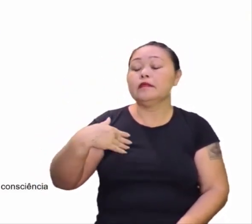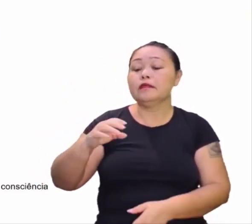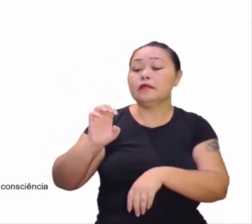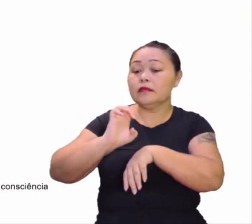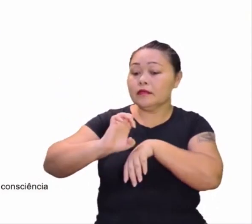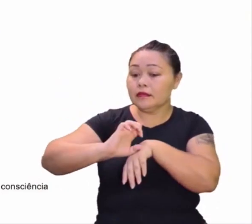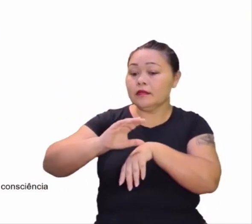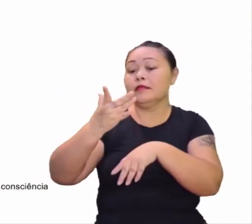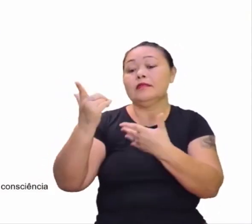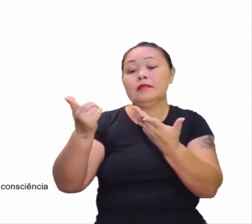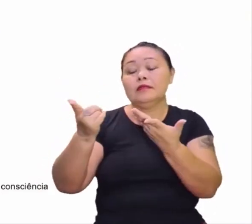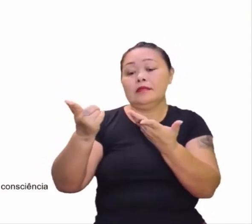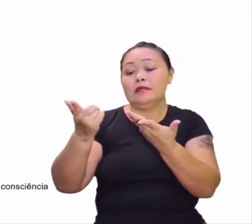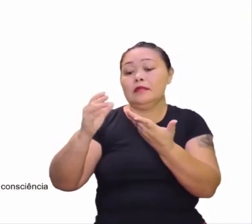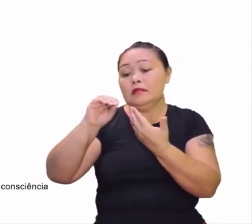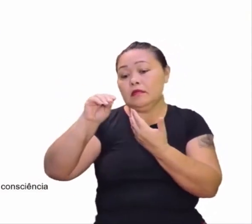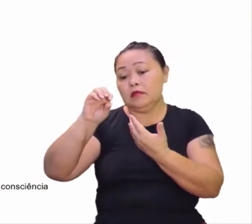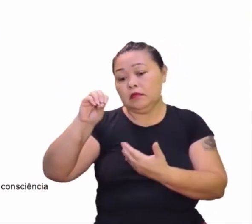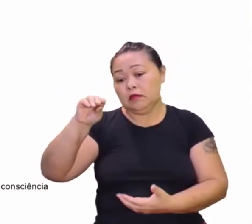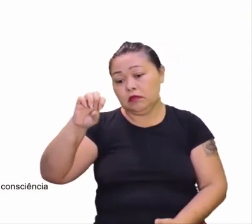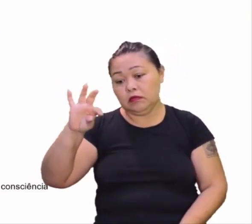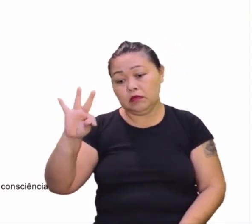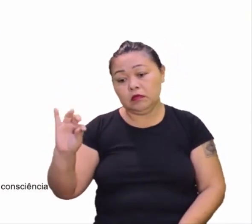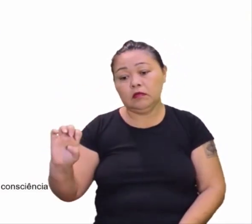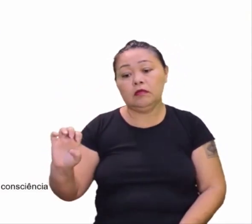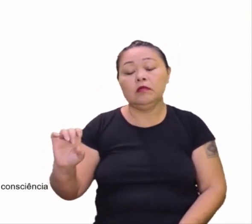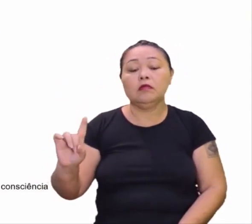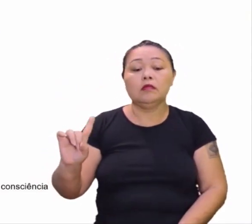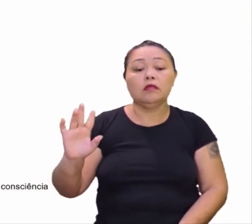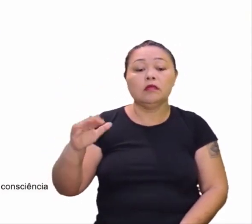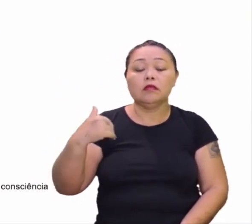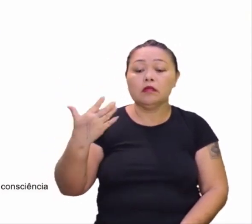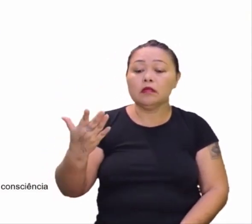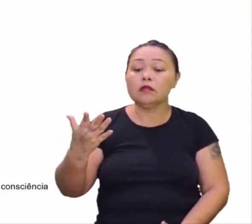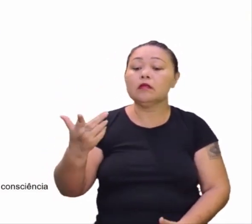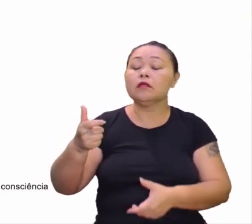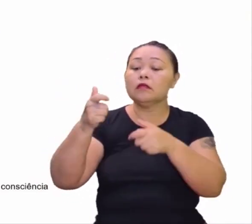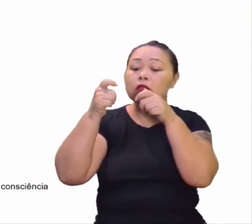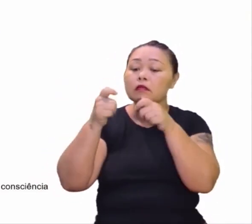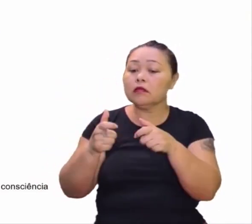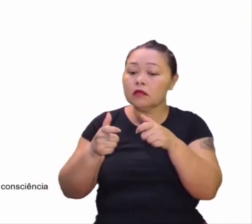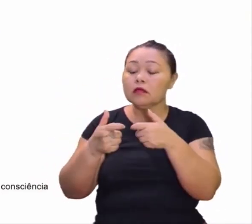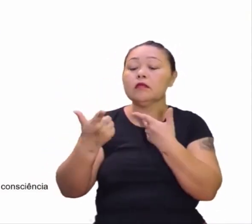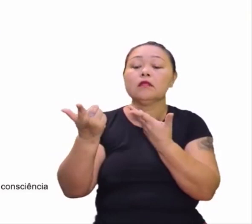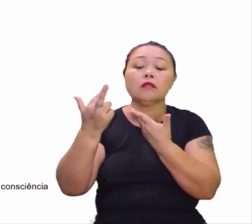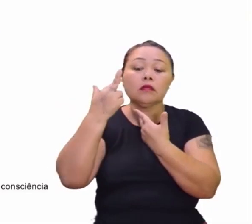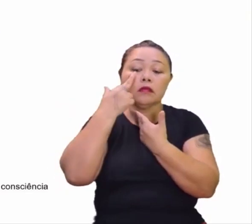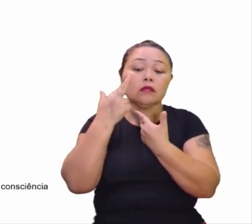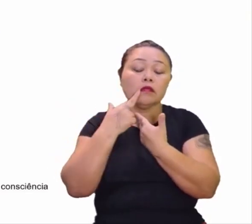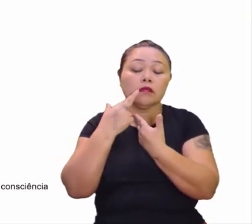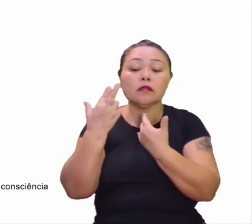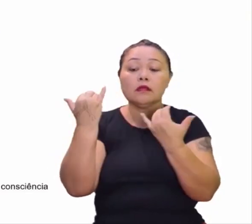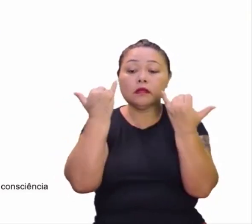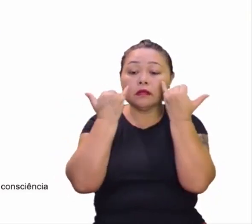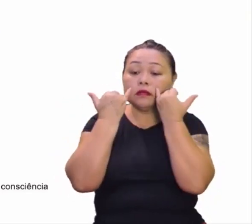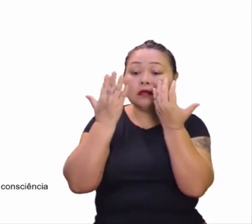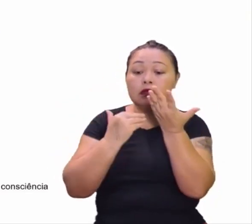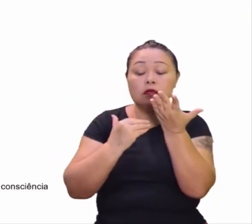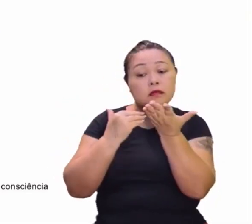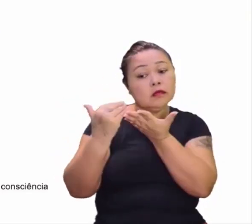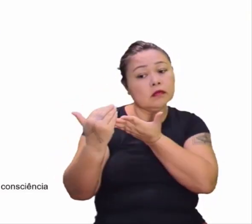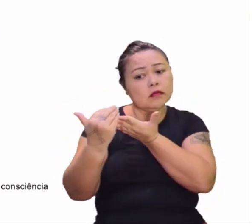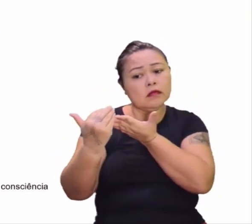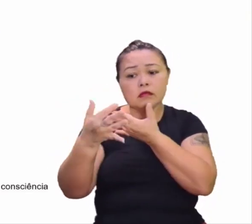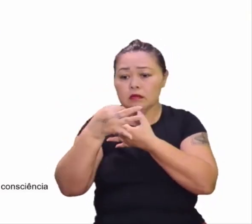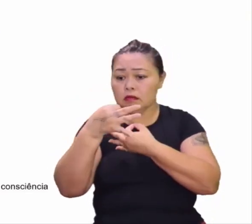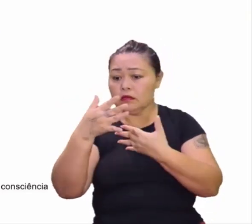com certeza, muito bem. Excelente observação. Então, essa é a localização aqui de Rondônia e algumas informações iniciais. Alguma